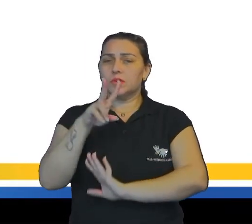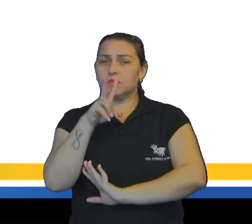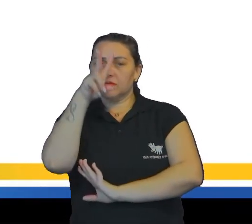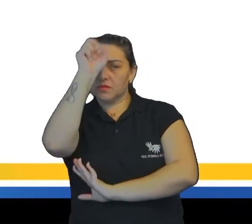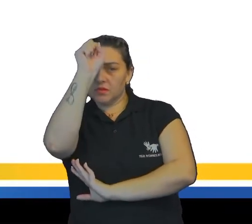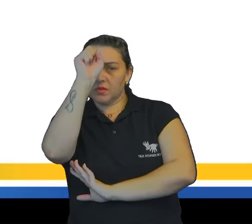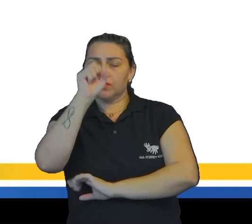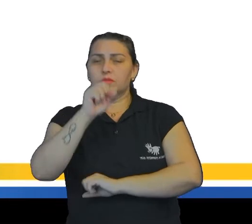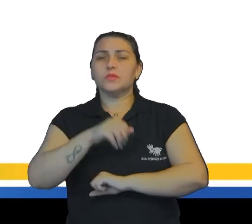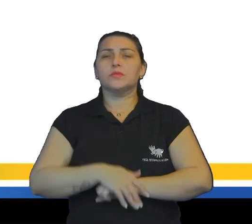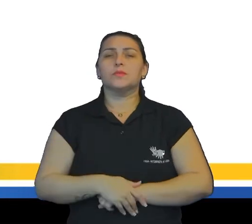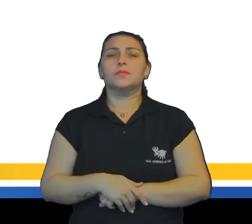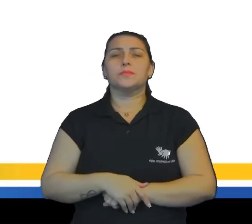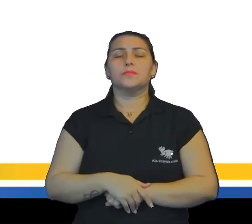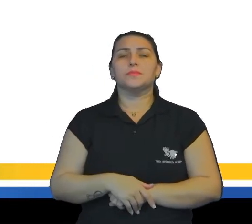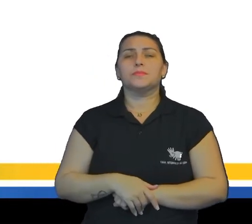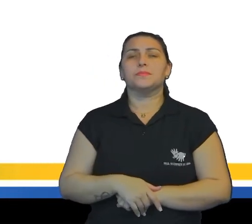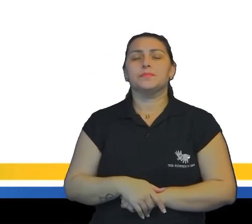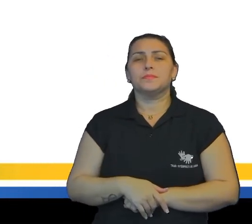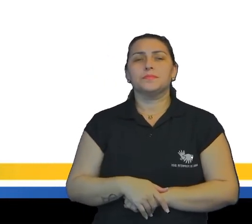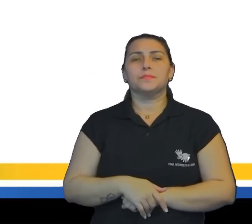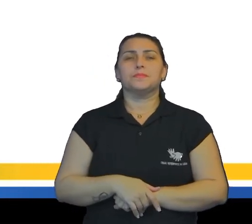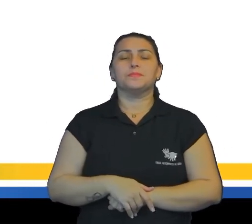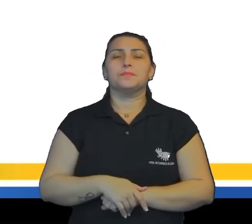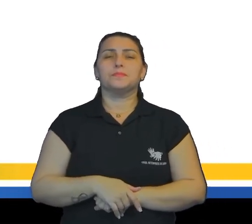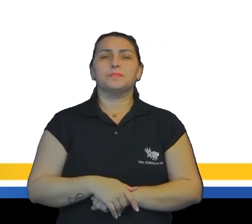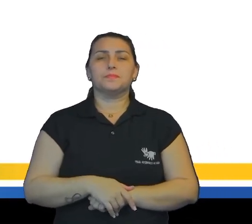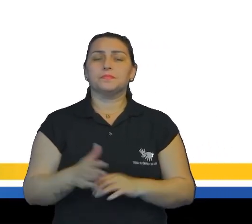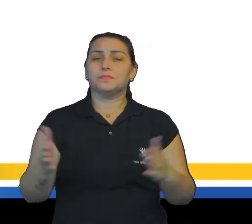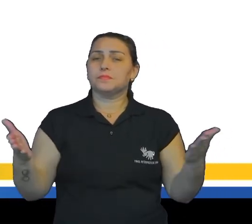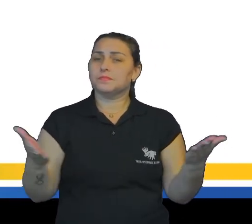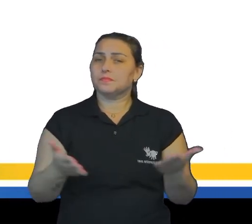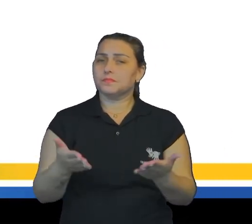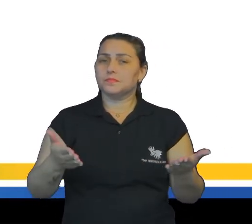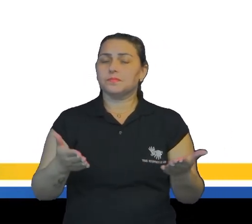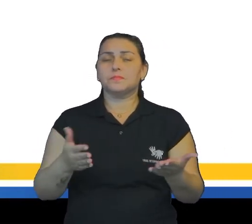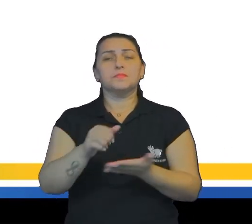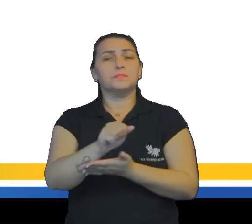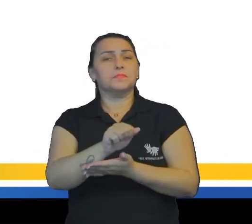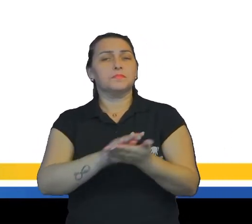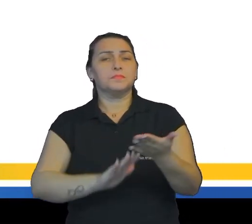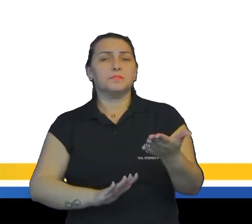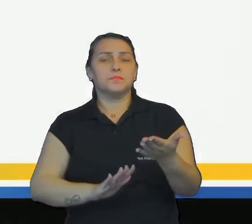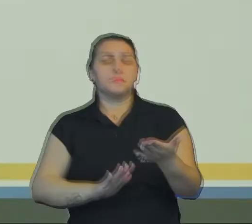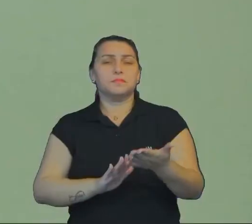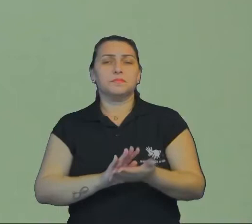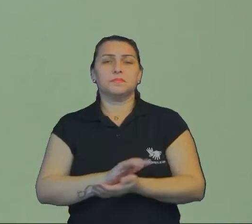forte e convincente, ok? Agora, pessoal,